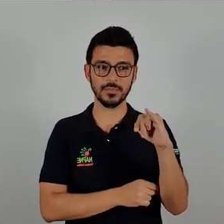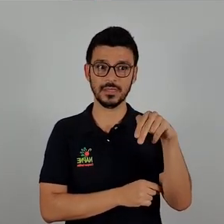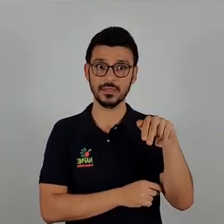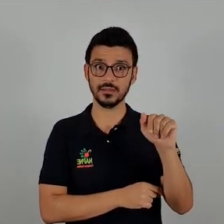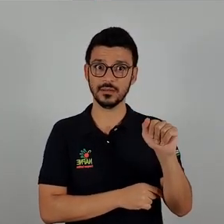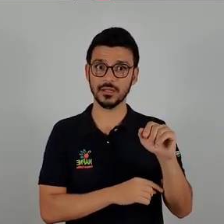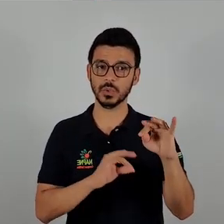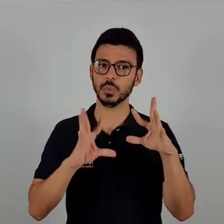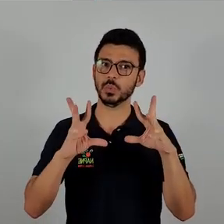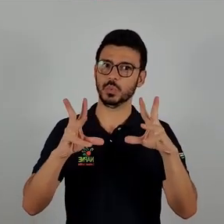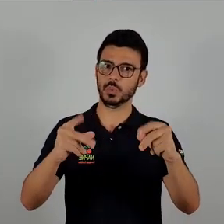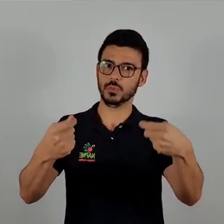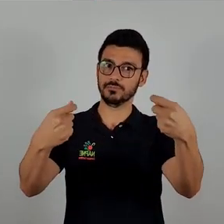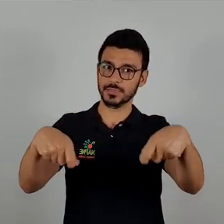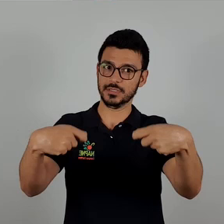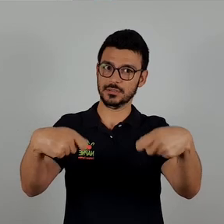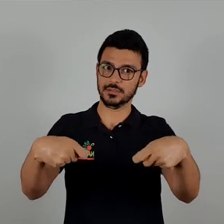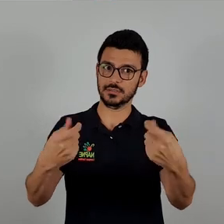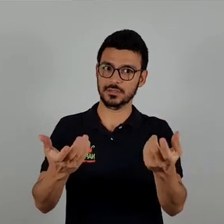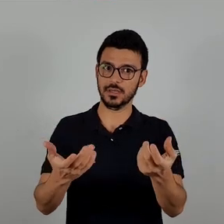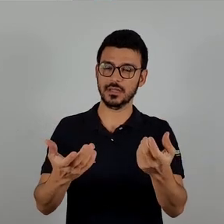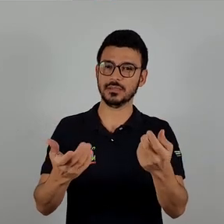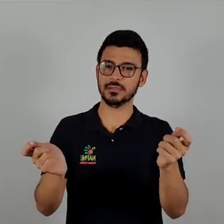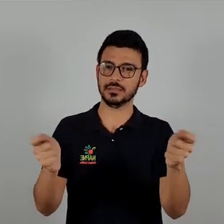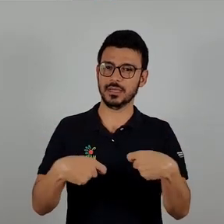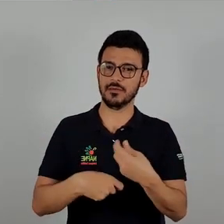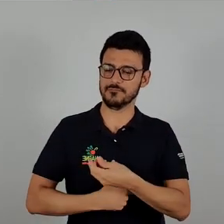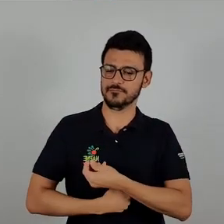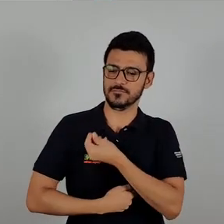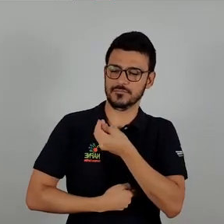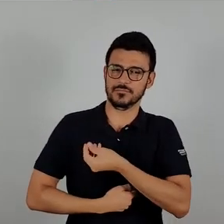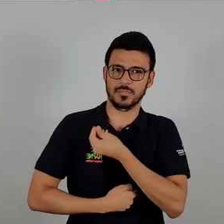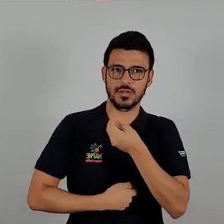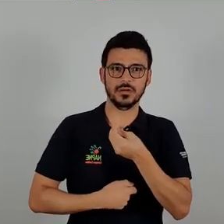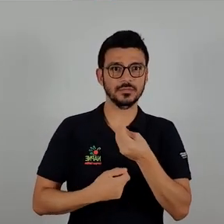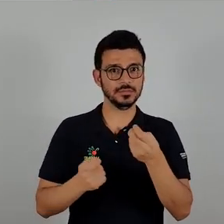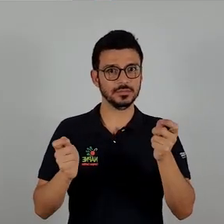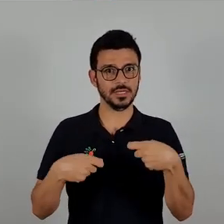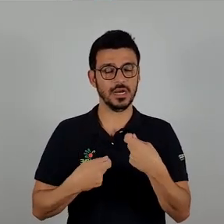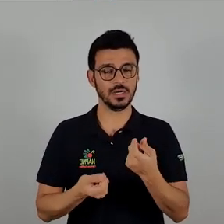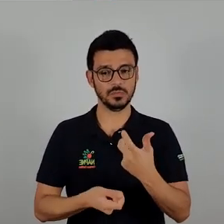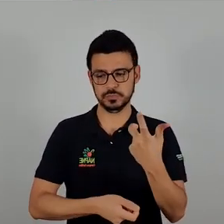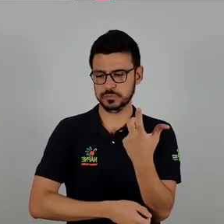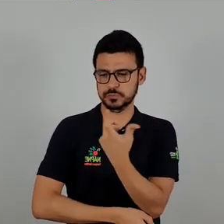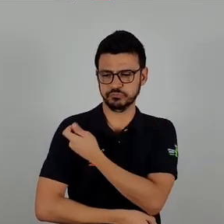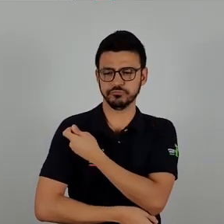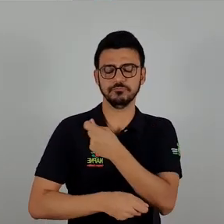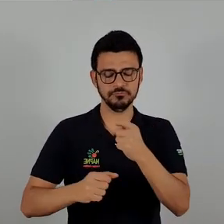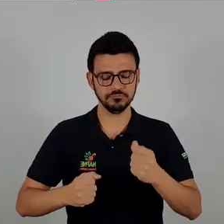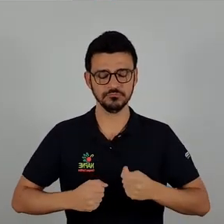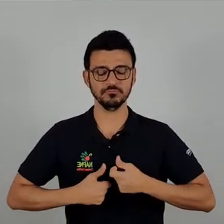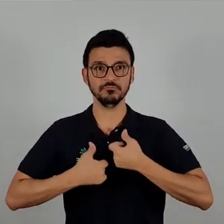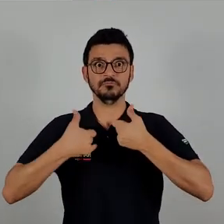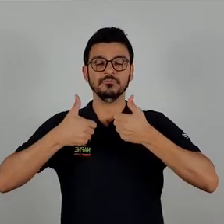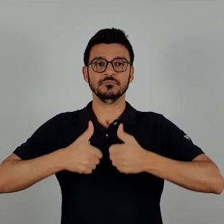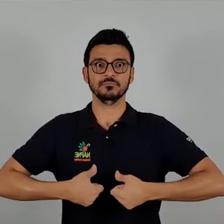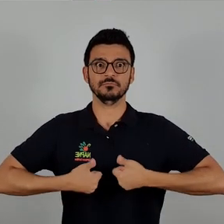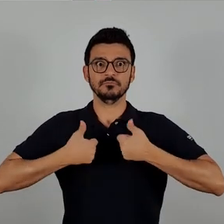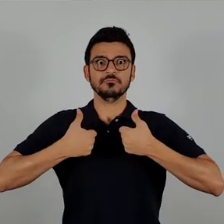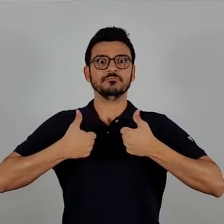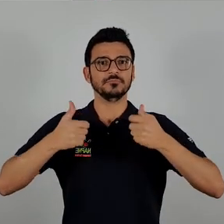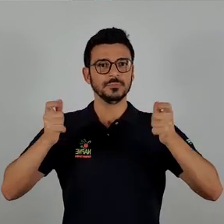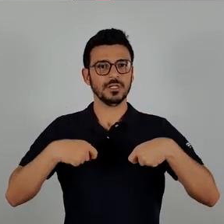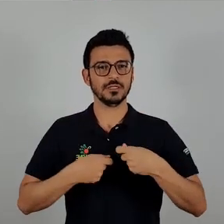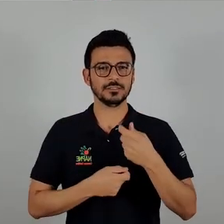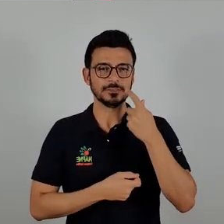animal que foi envenenado, que coletou algum animal que foi envenenado, que teve uma atenção para isso, médico veterinário, primeira atenção que